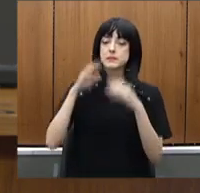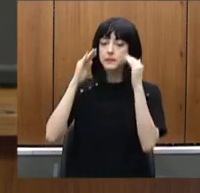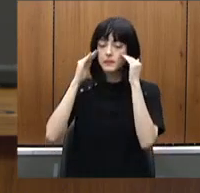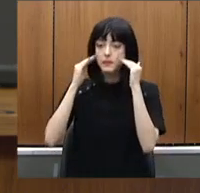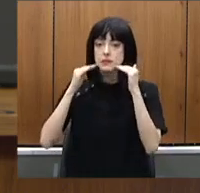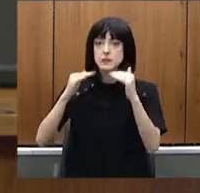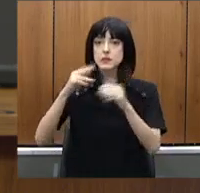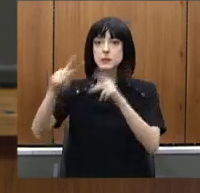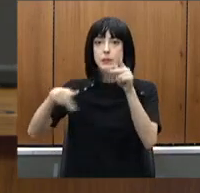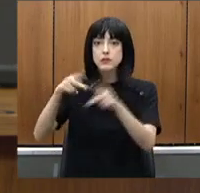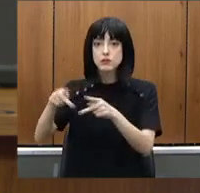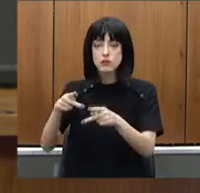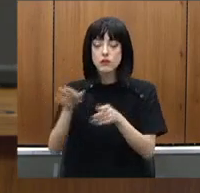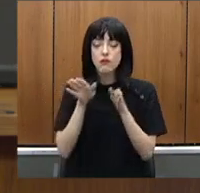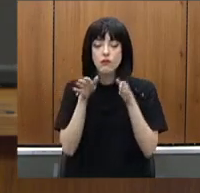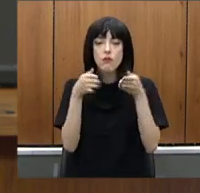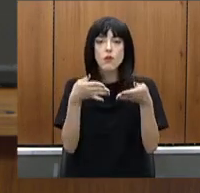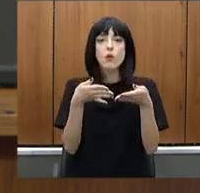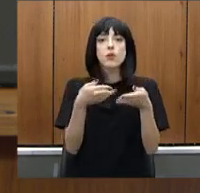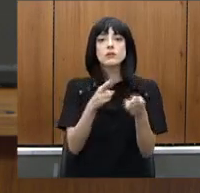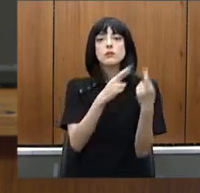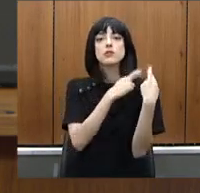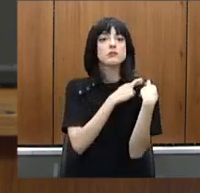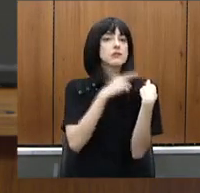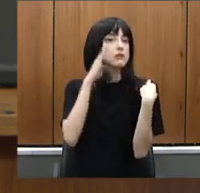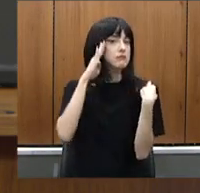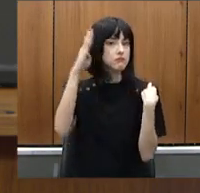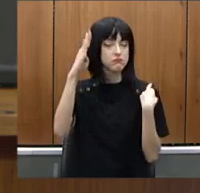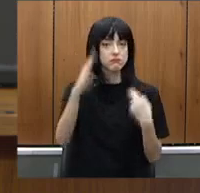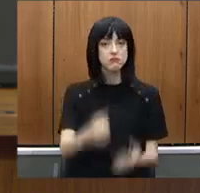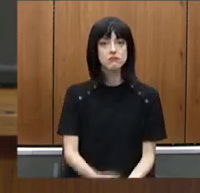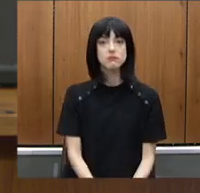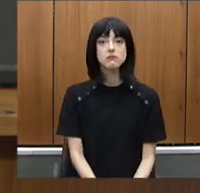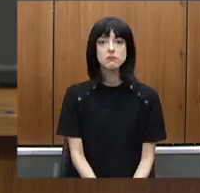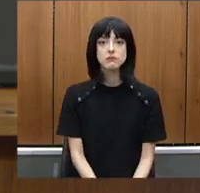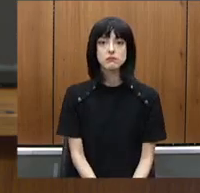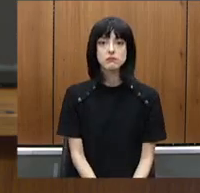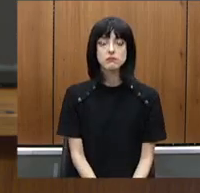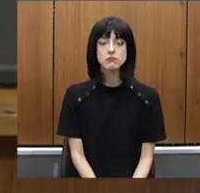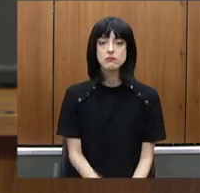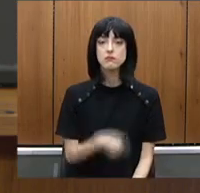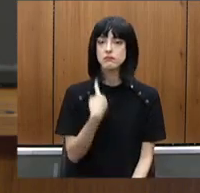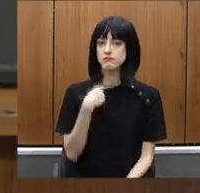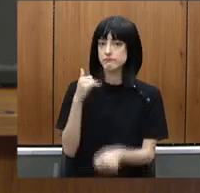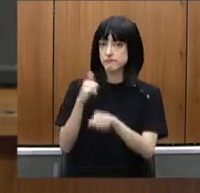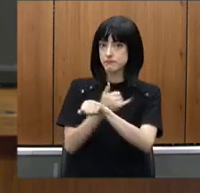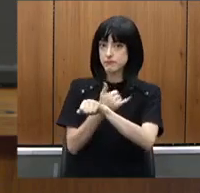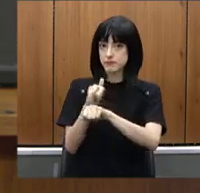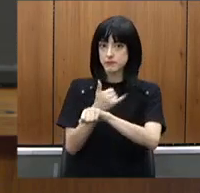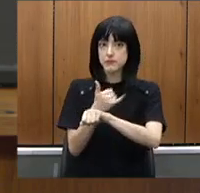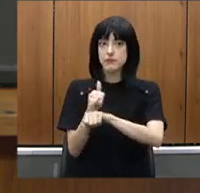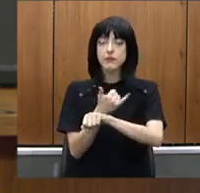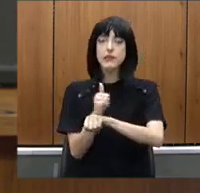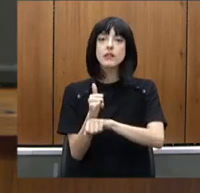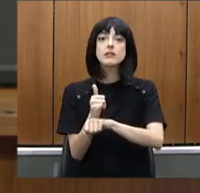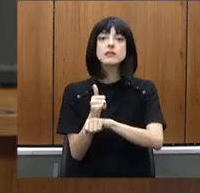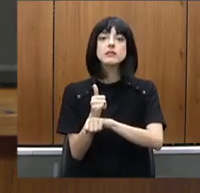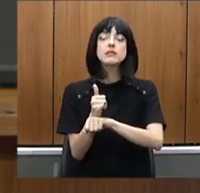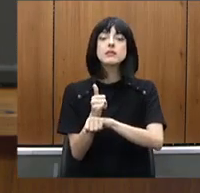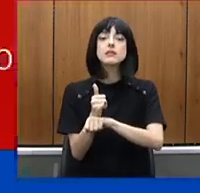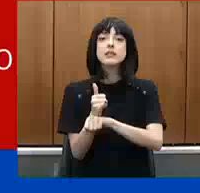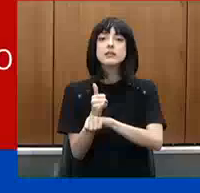focado em suas responsabilidades essenciais e dentro dos objetivos estratégicos nós que é do 2020 2023